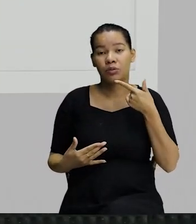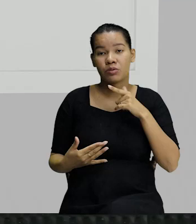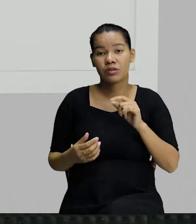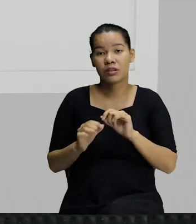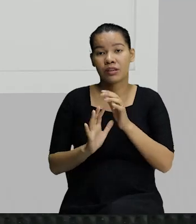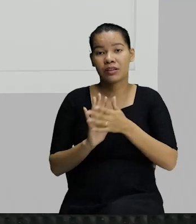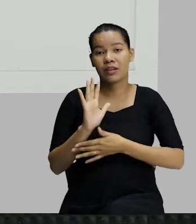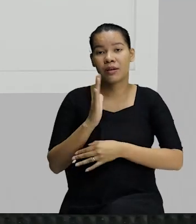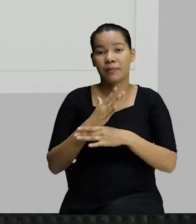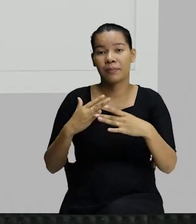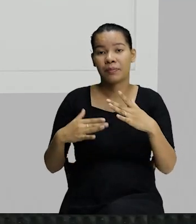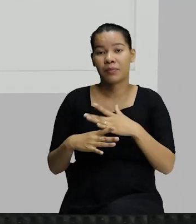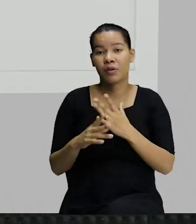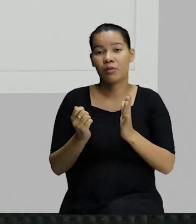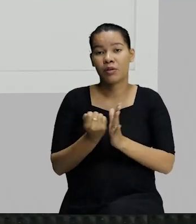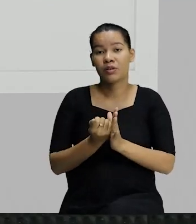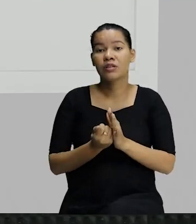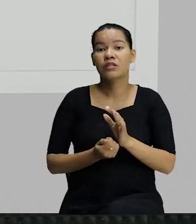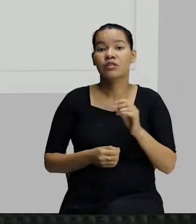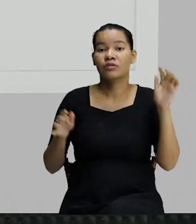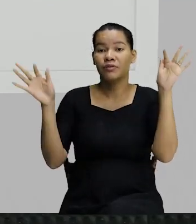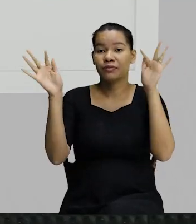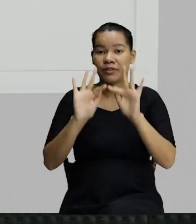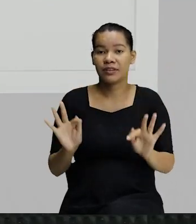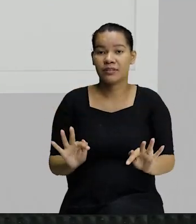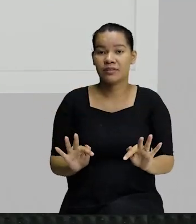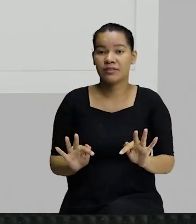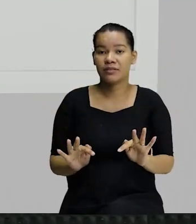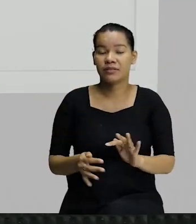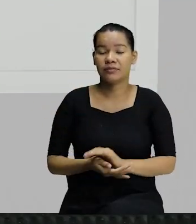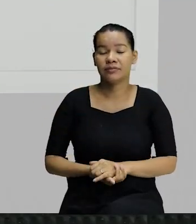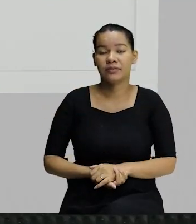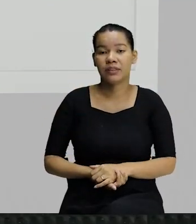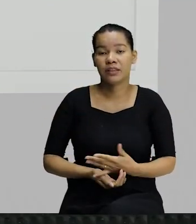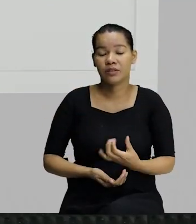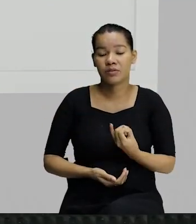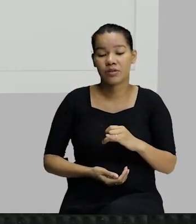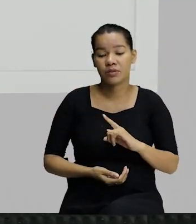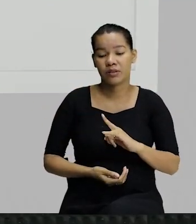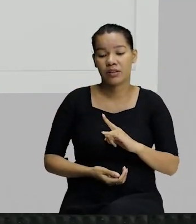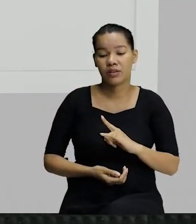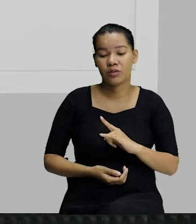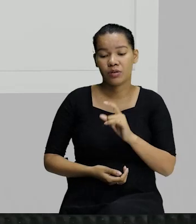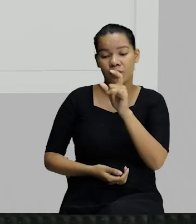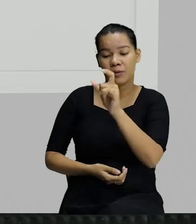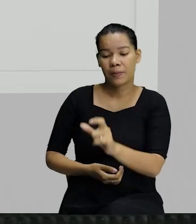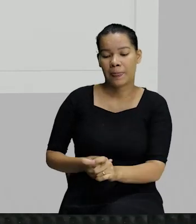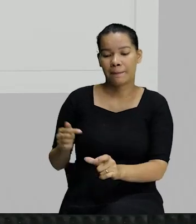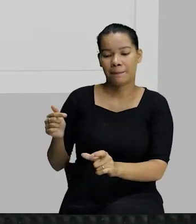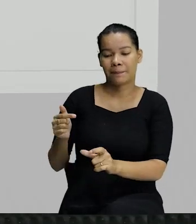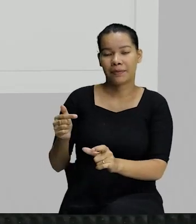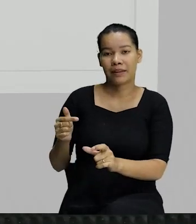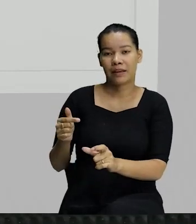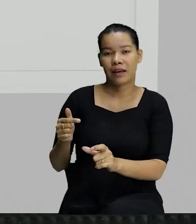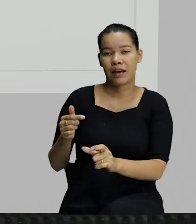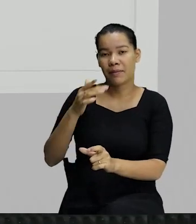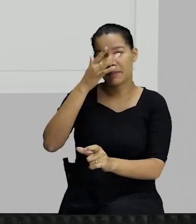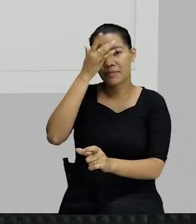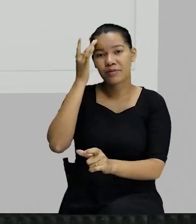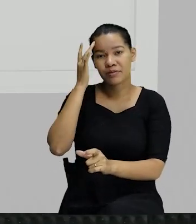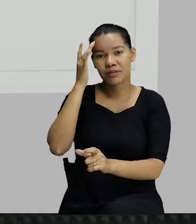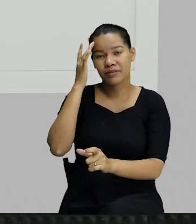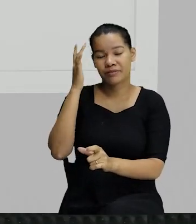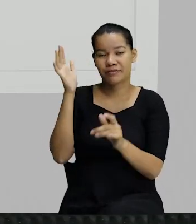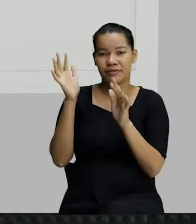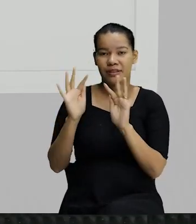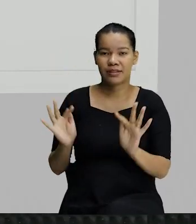polis de uma forma feliz. Então, se eu tenho cidadão feliz,